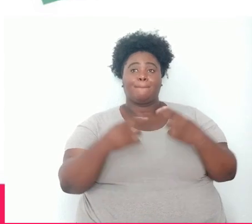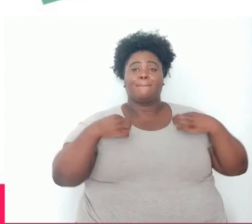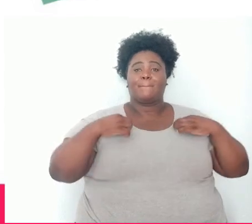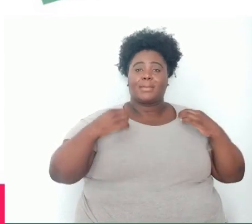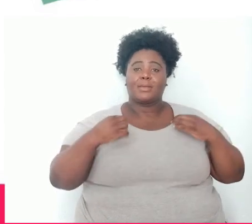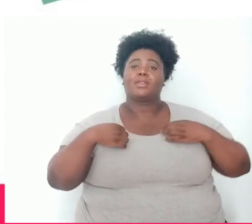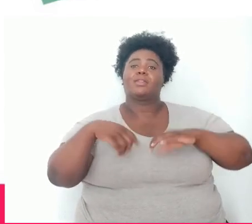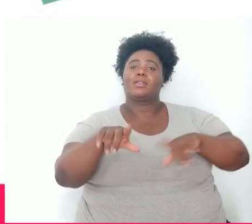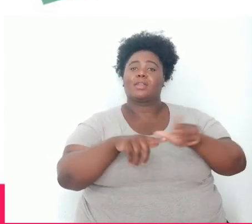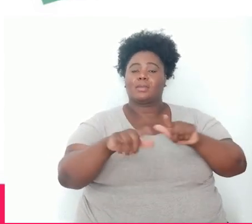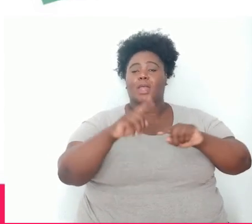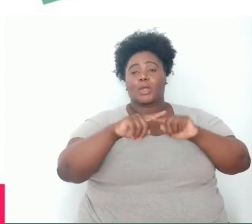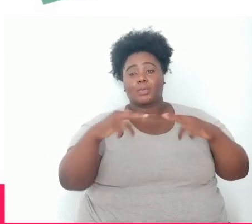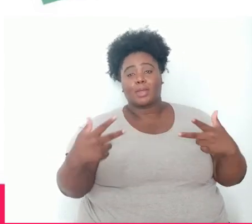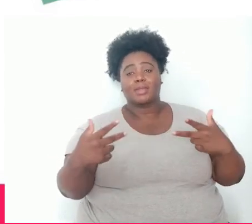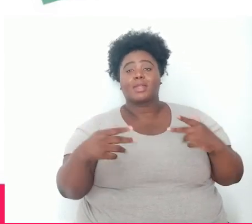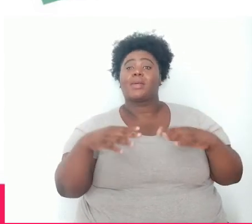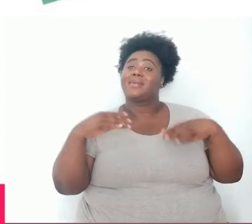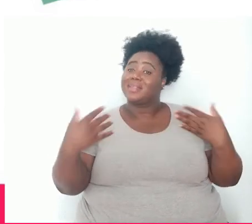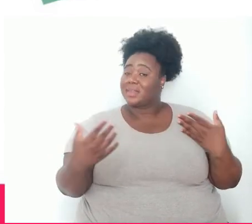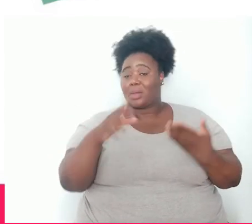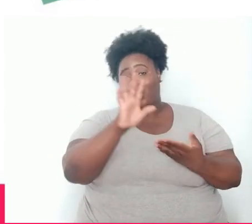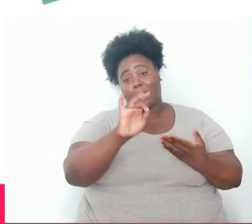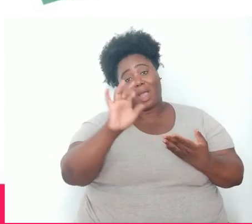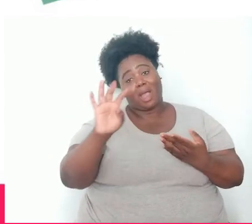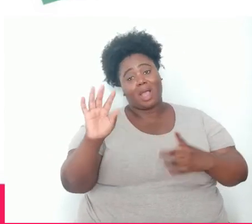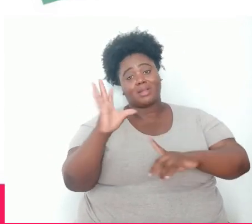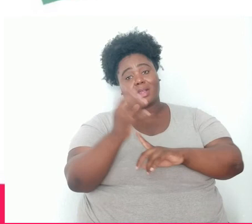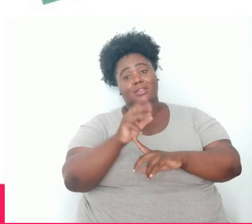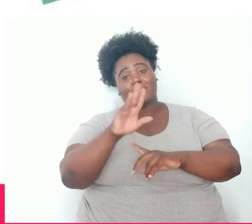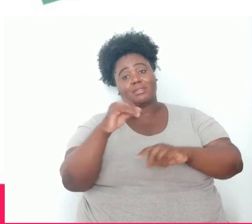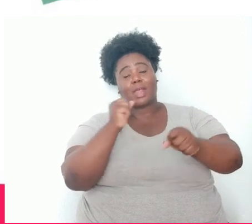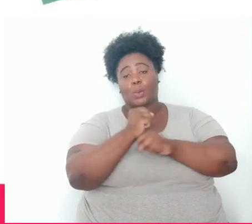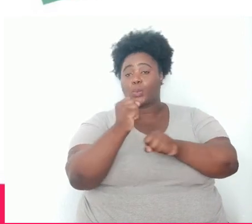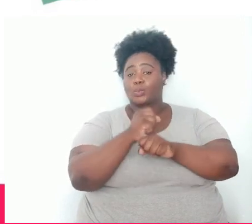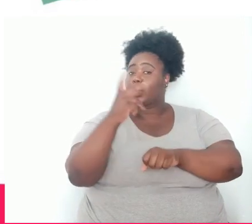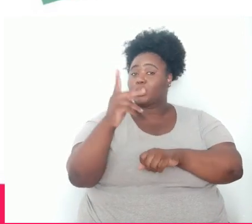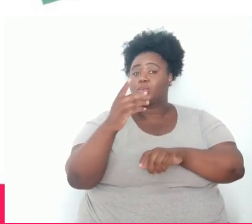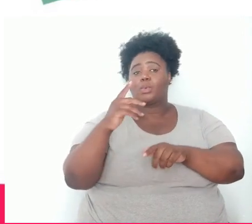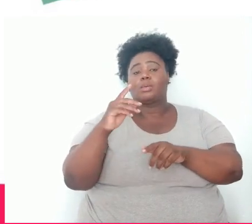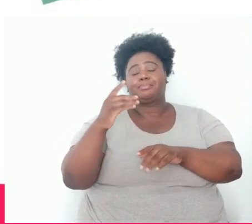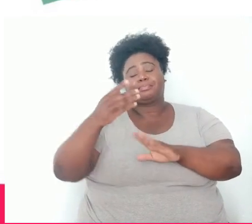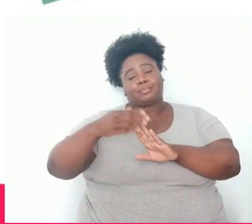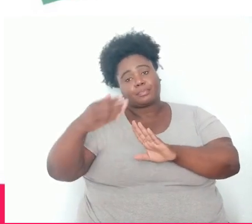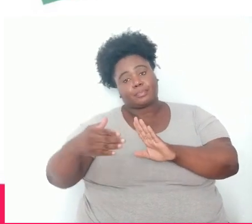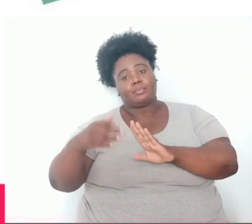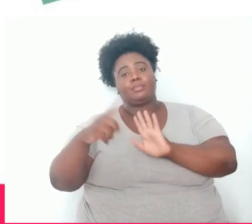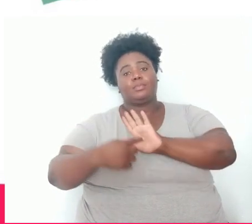os tecidos que trabalha, os materiais. Então, cada artista vai construir a sua produção performática